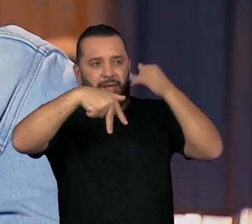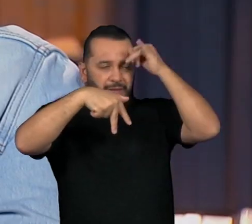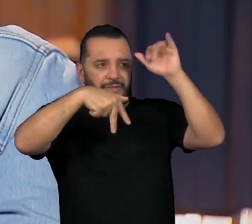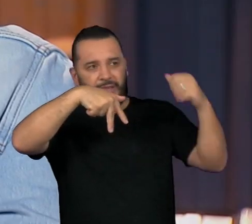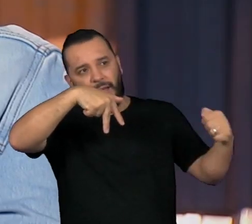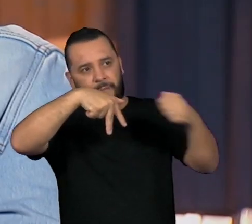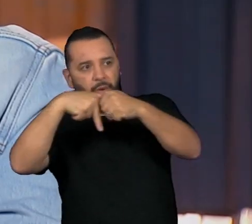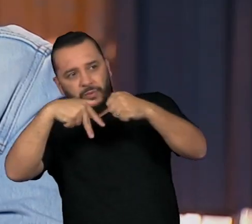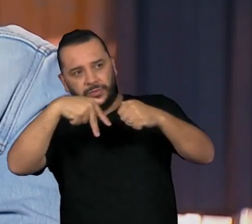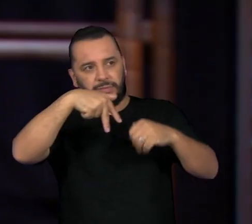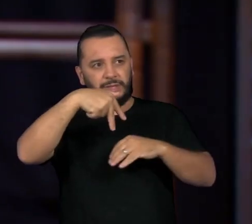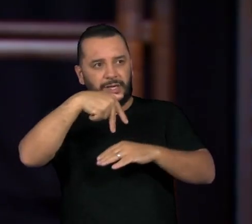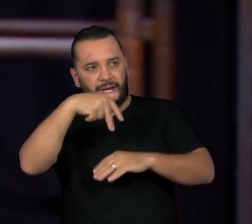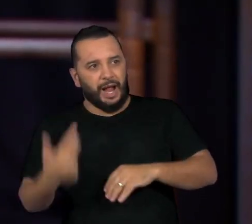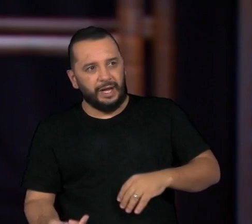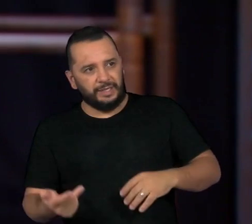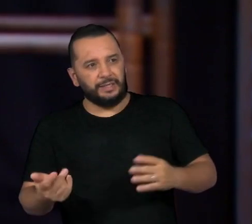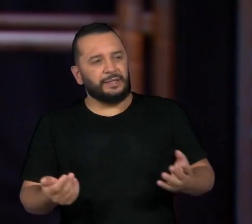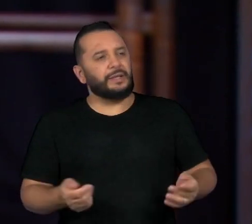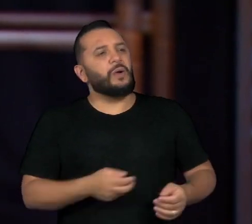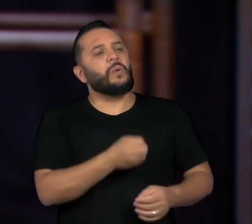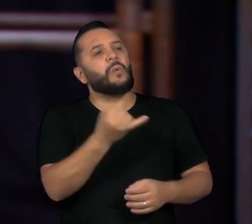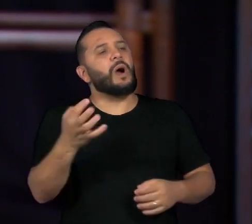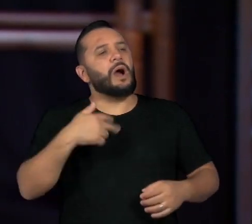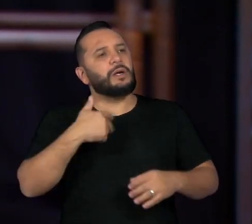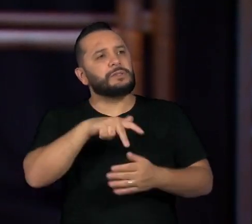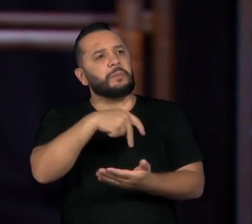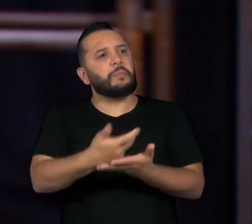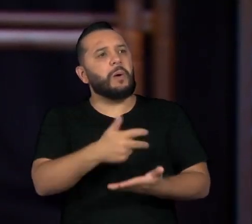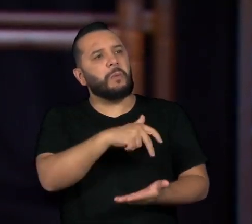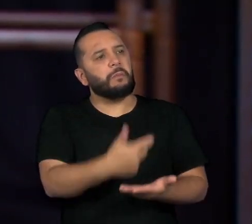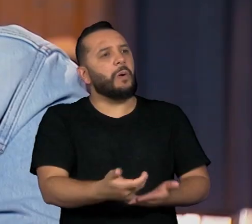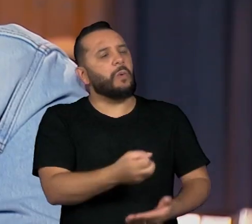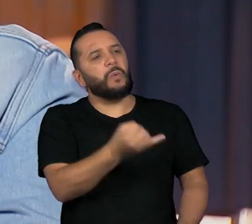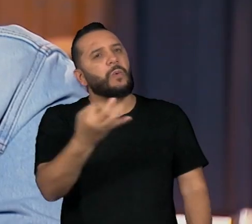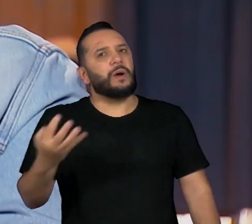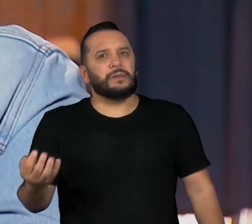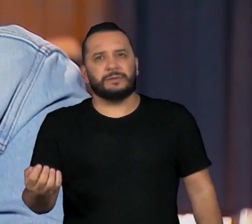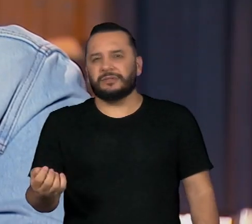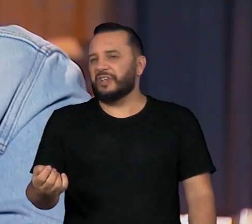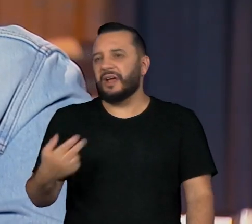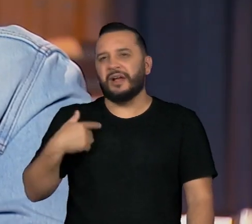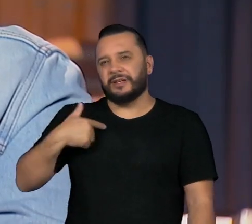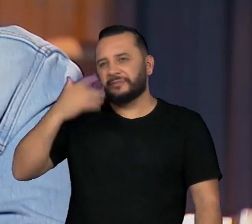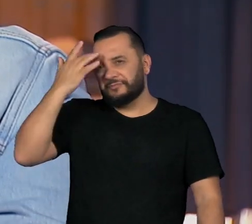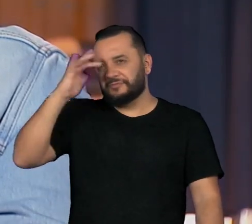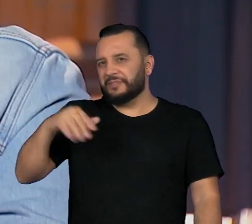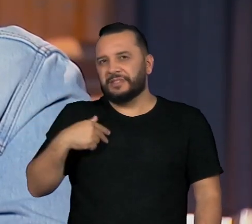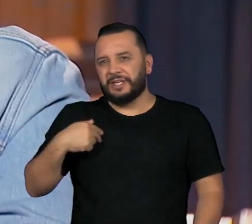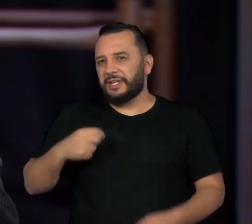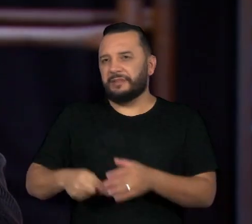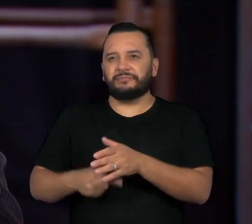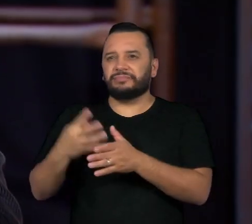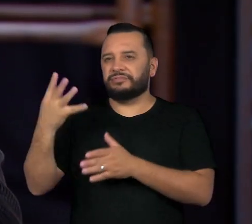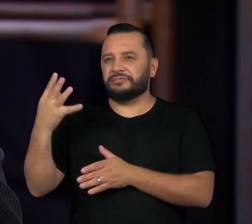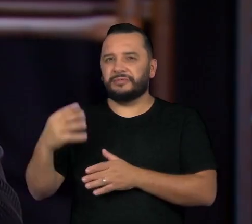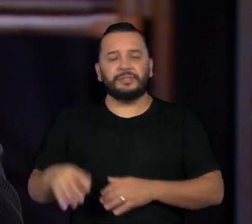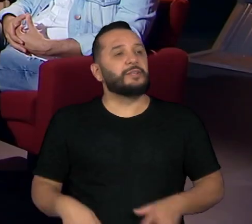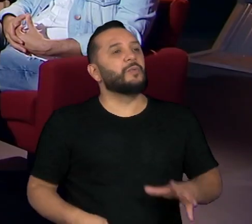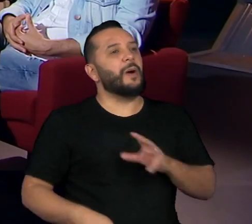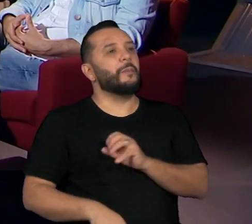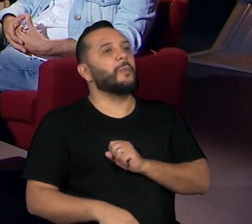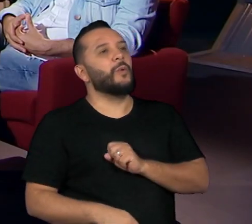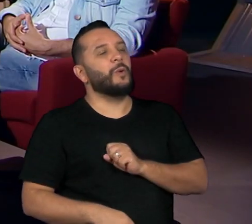coisa linda, né? Quantos tombos você já levou na capoeira, Siddhartha? Ah, não sei, dezenas. E no amor?